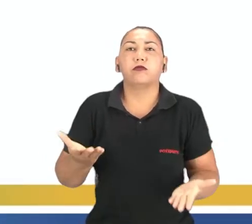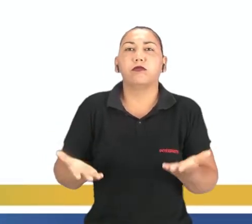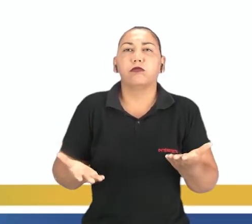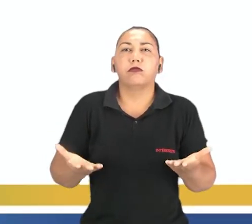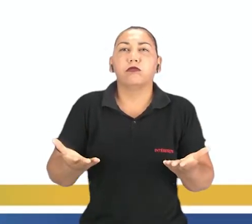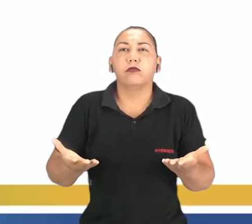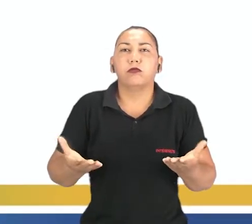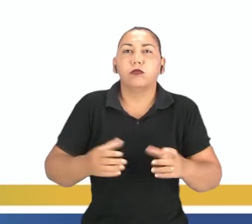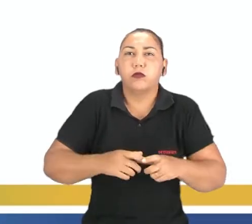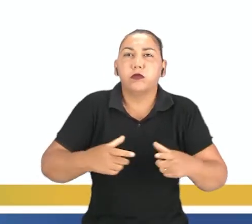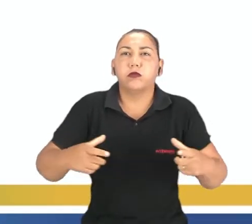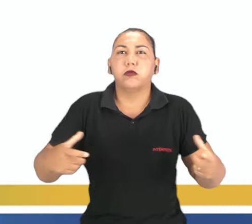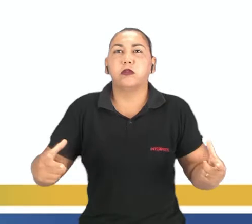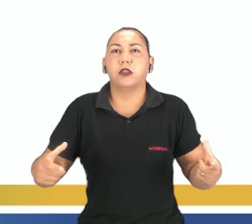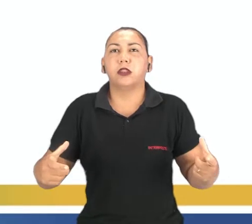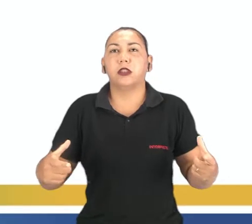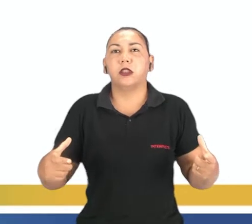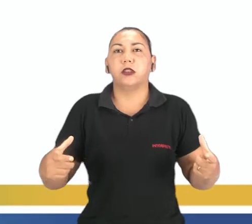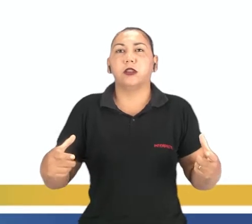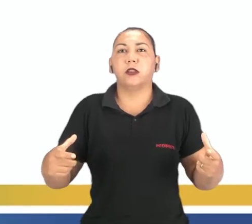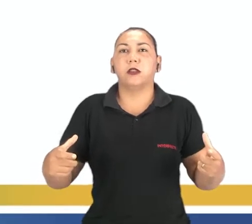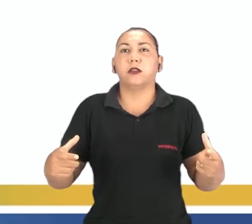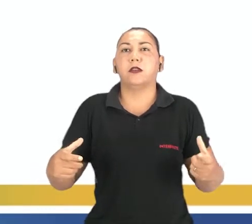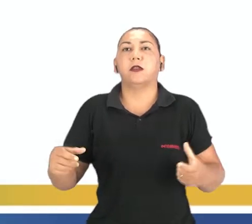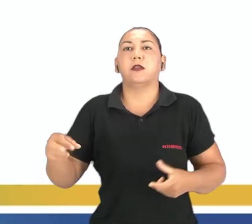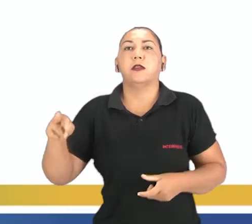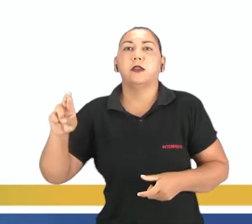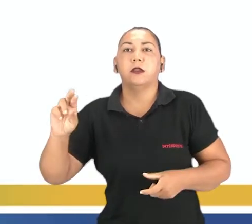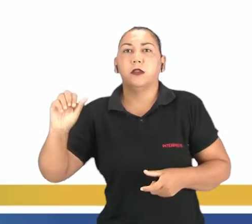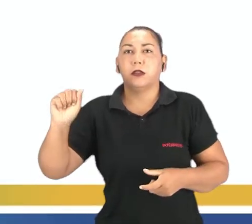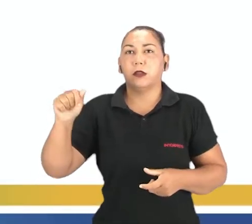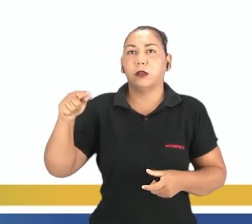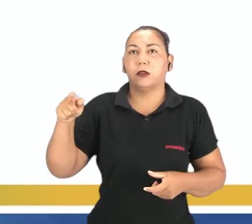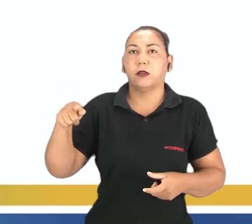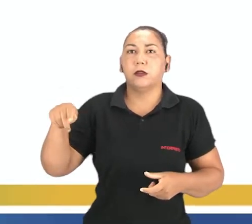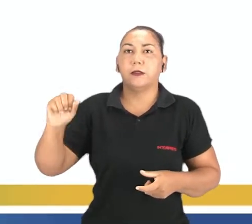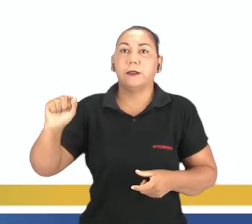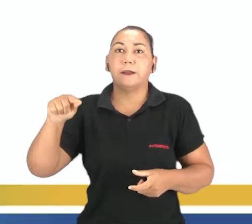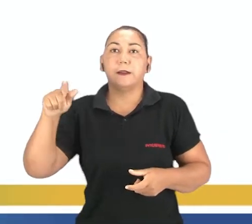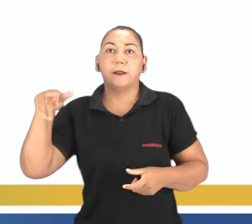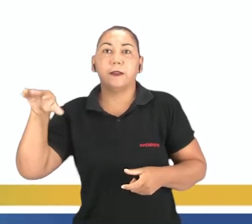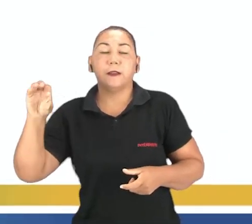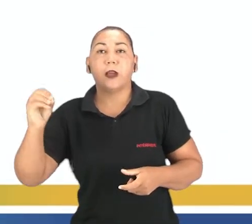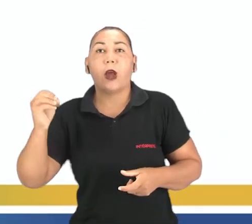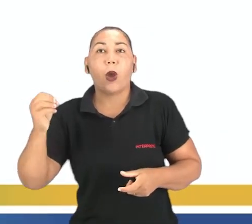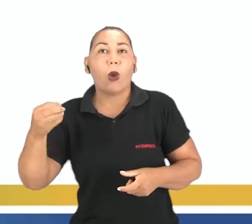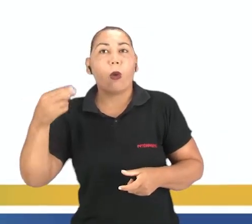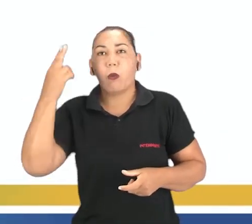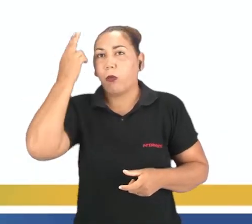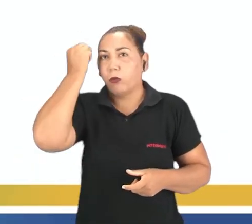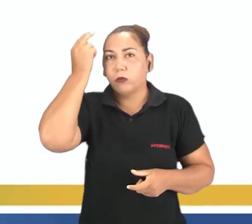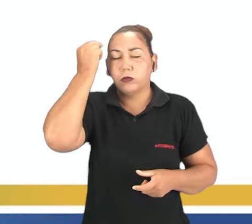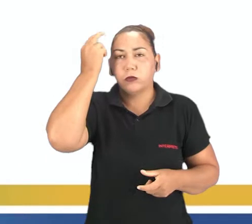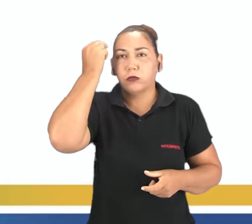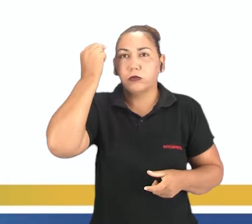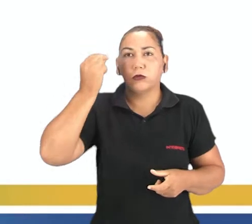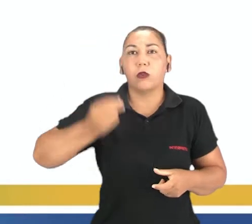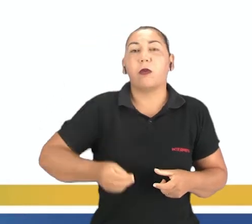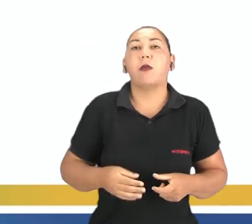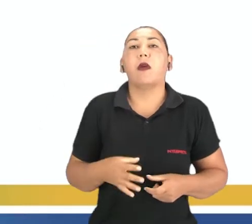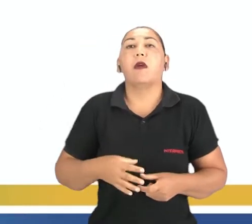grandezas? A razão entre duas grandezas é algo comum, né, que pode ser feito para avaliá-las e para obter